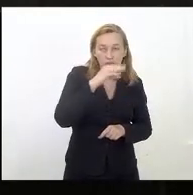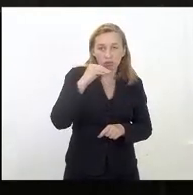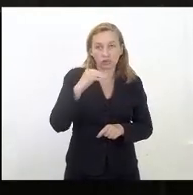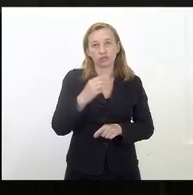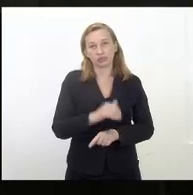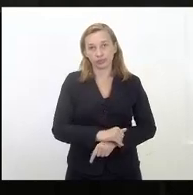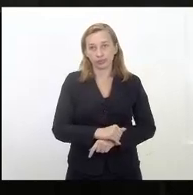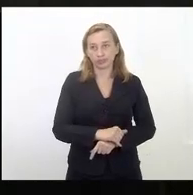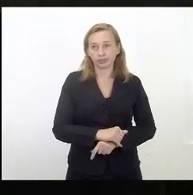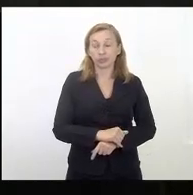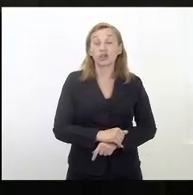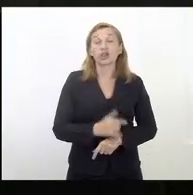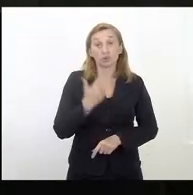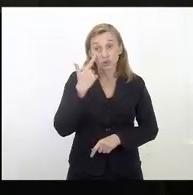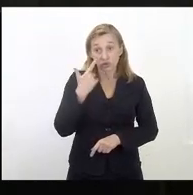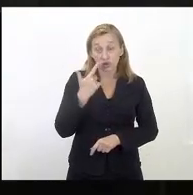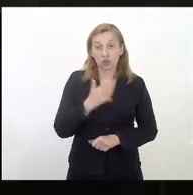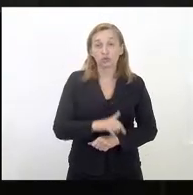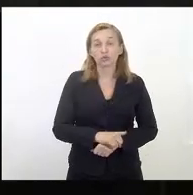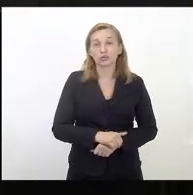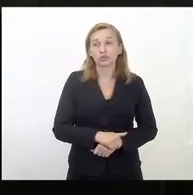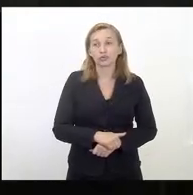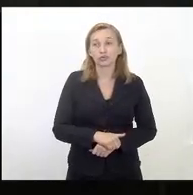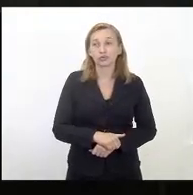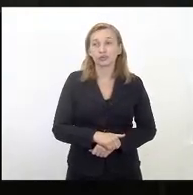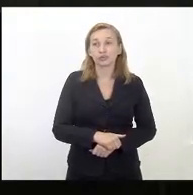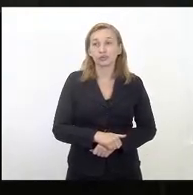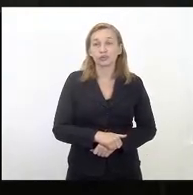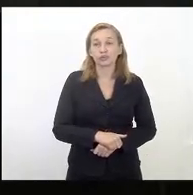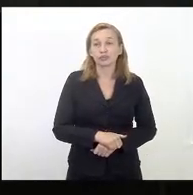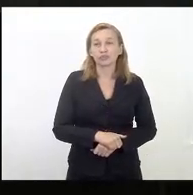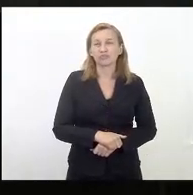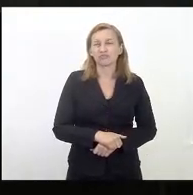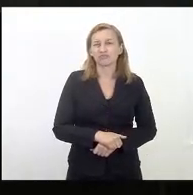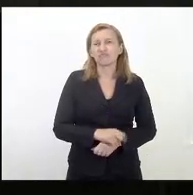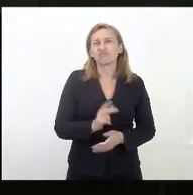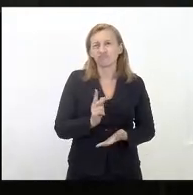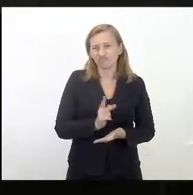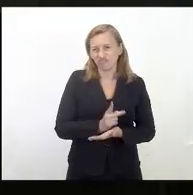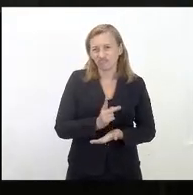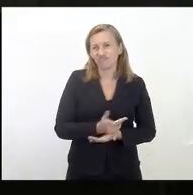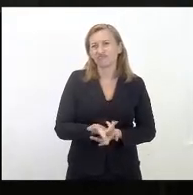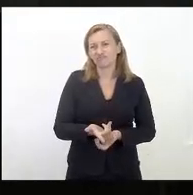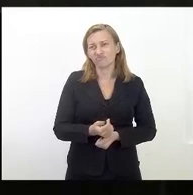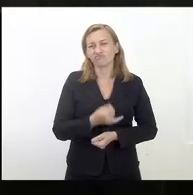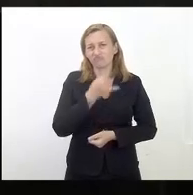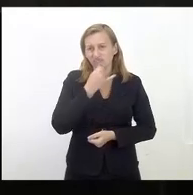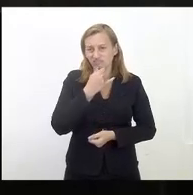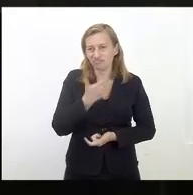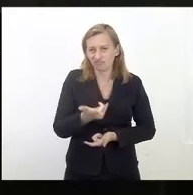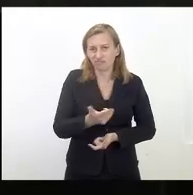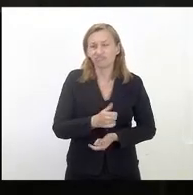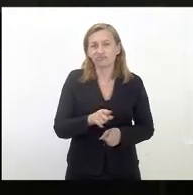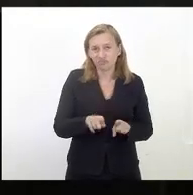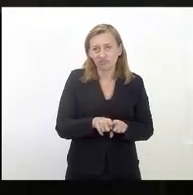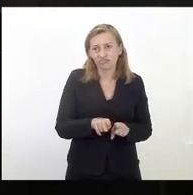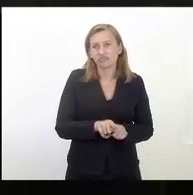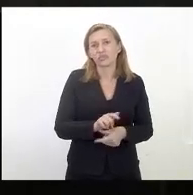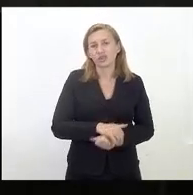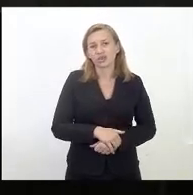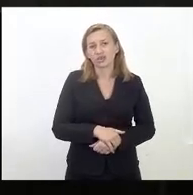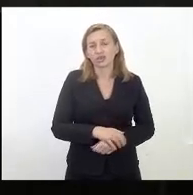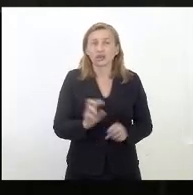tem tem lhe dado é com indignação indignação e com consternação também